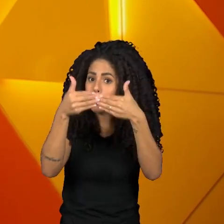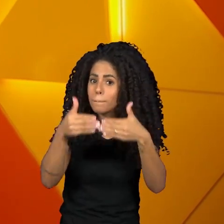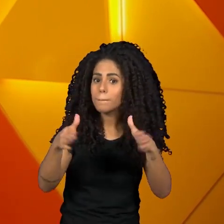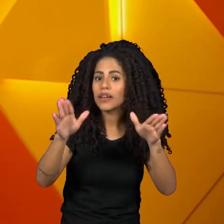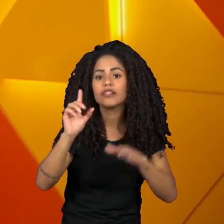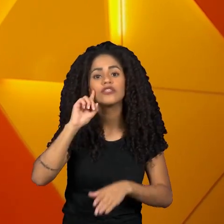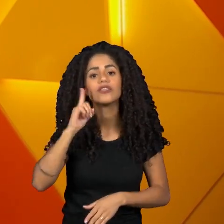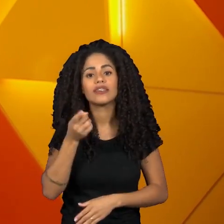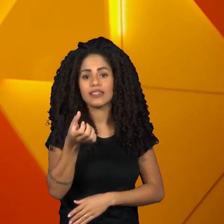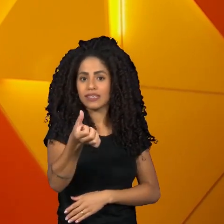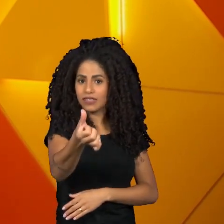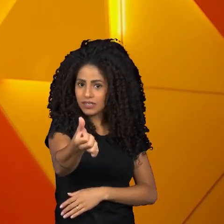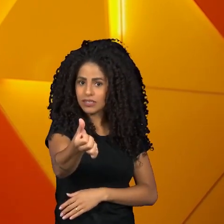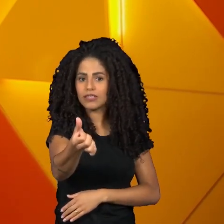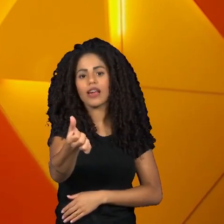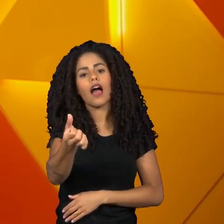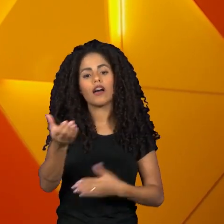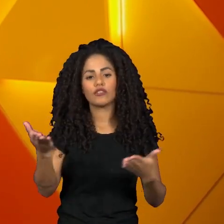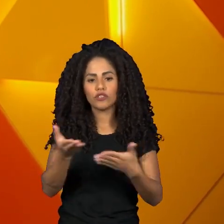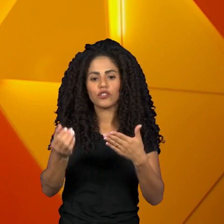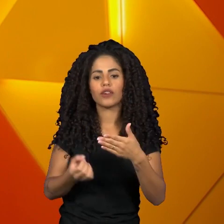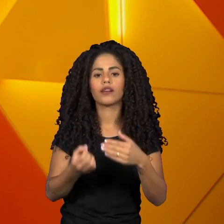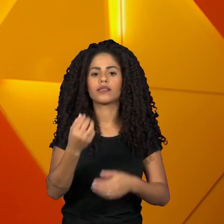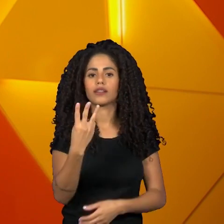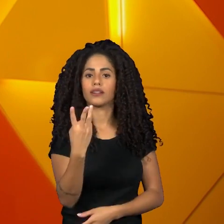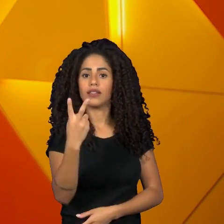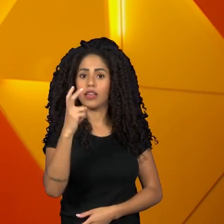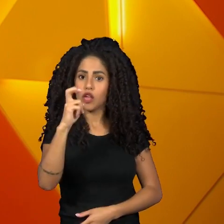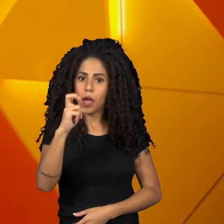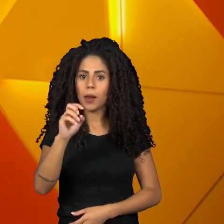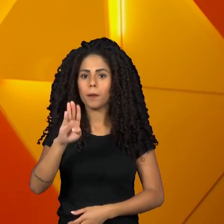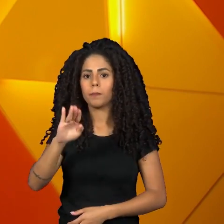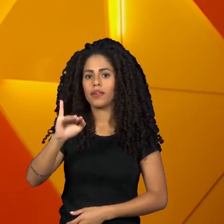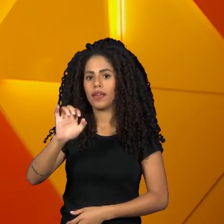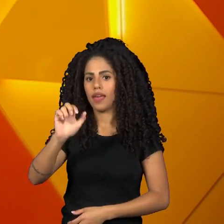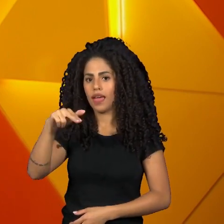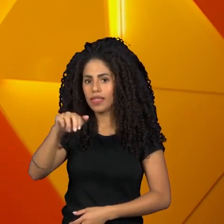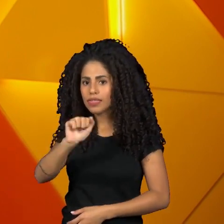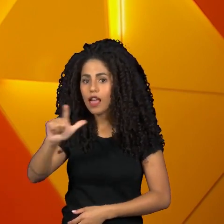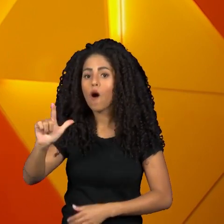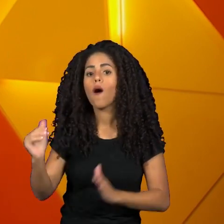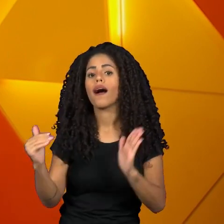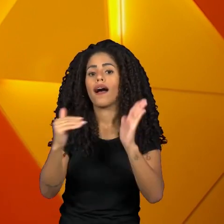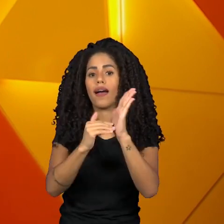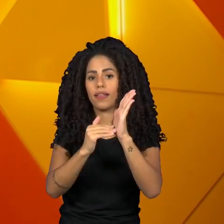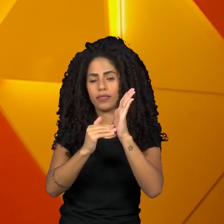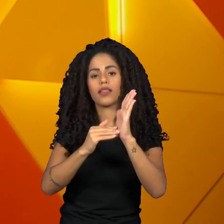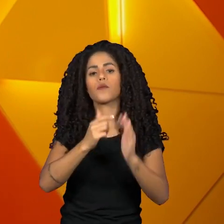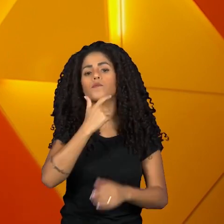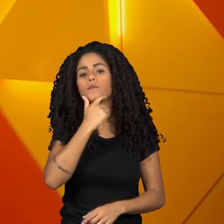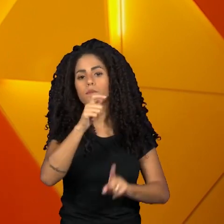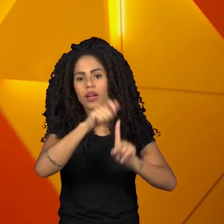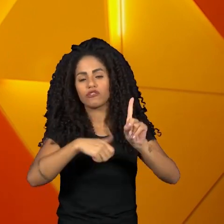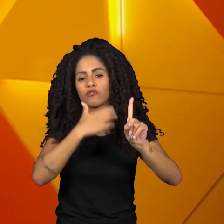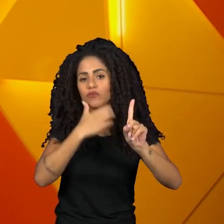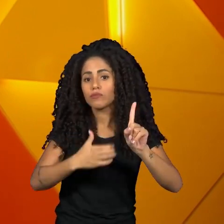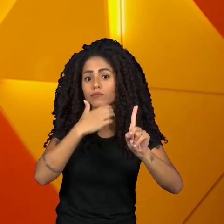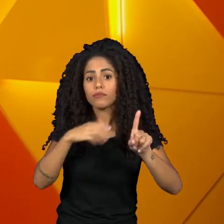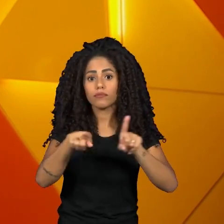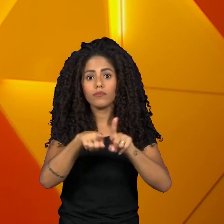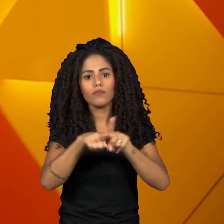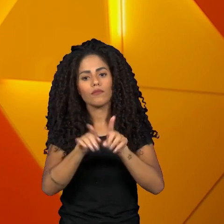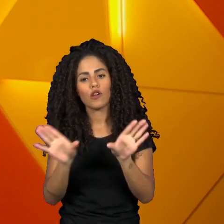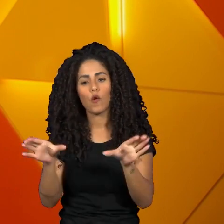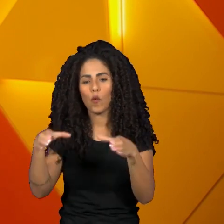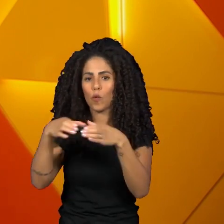no último dia 6, gente, a 35ª Bienal de São Paulo vai até dezembro. Entre os 121 participantes está o